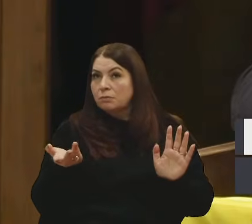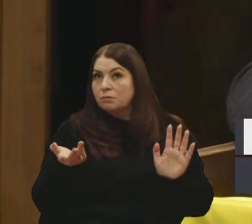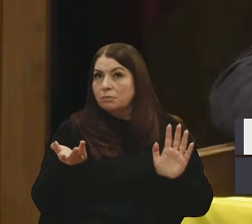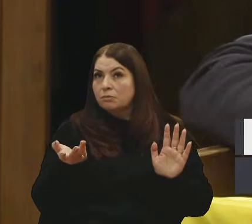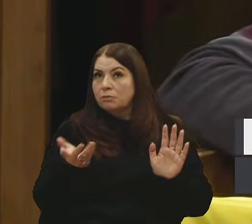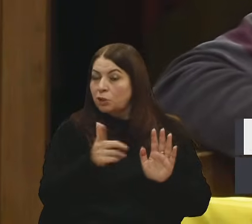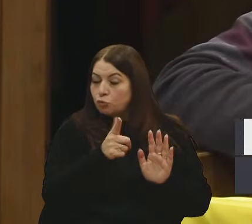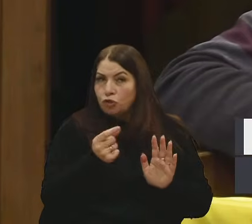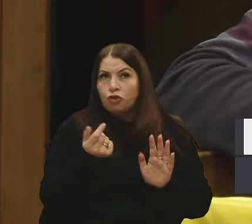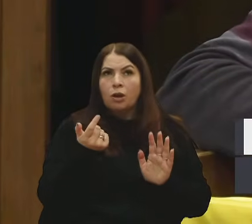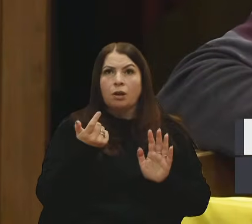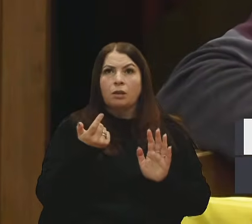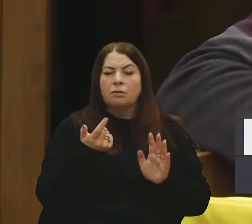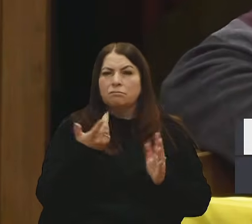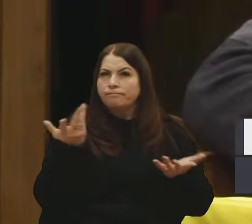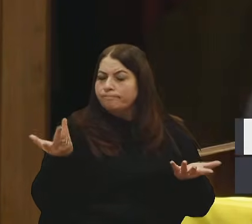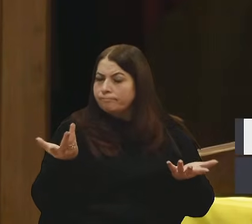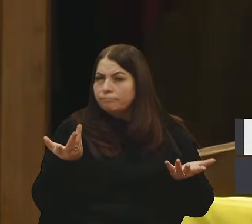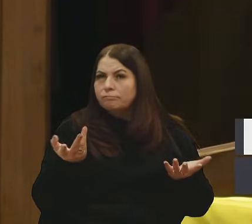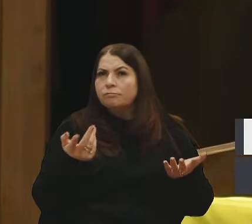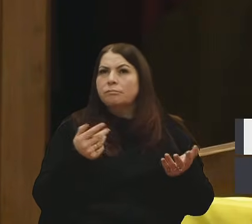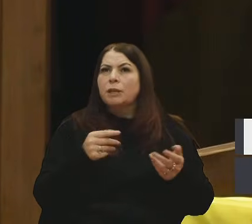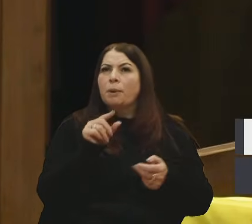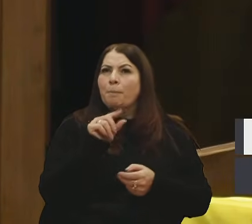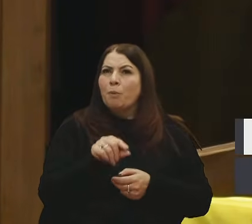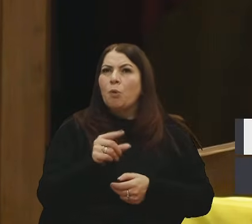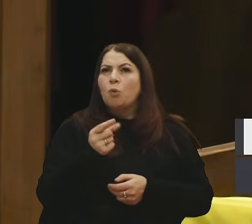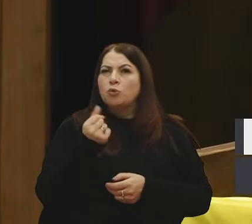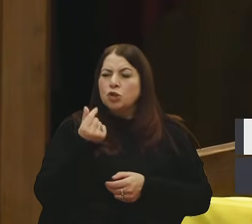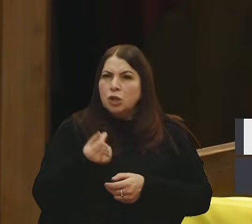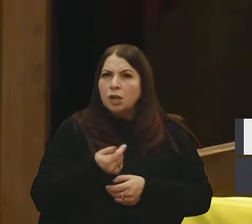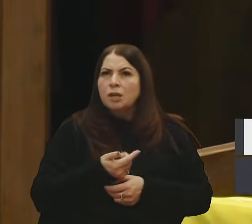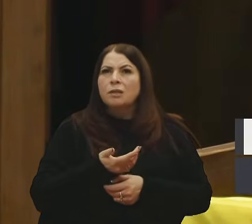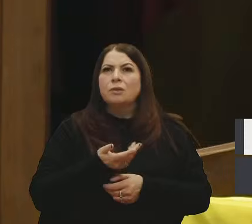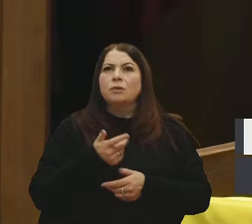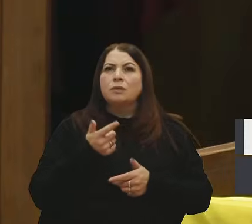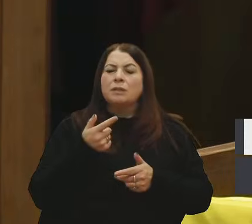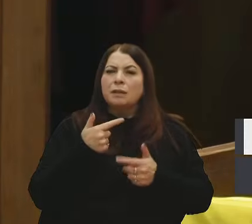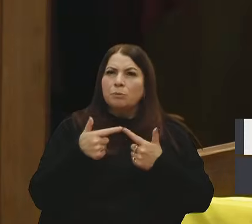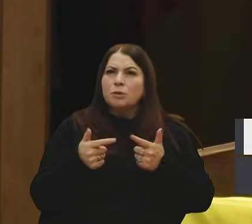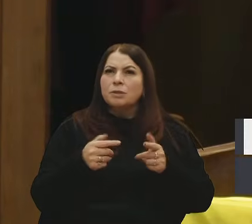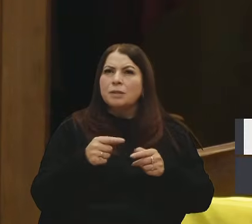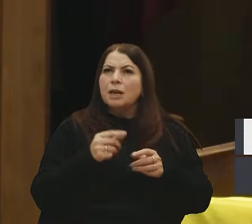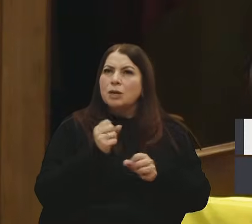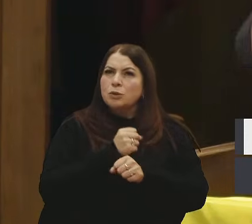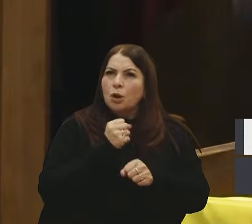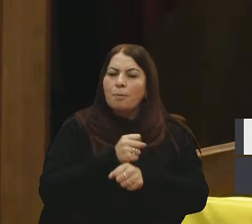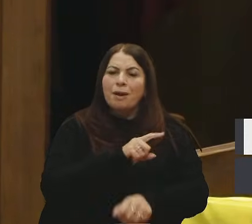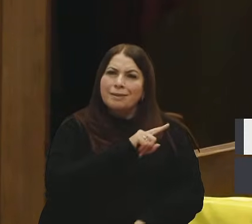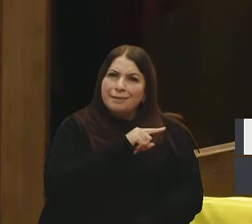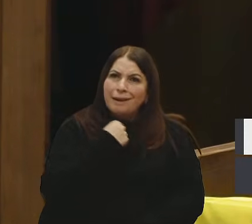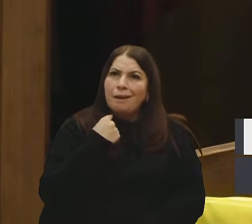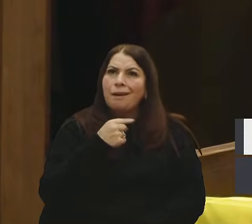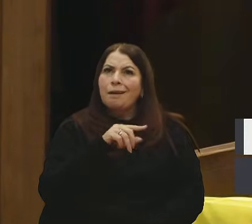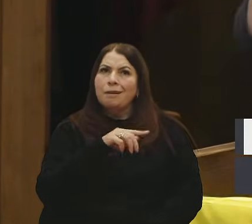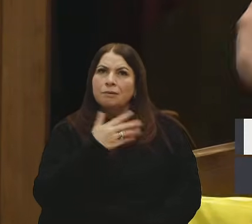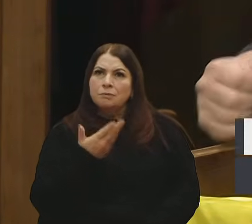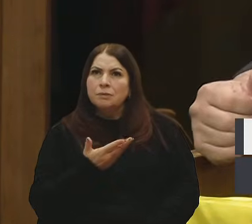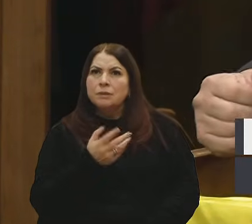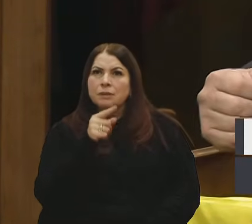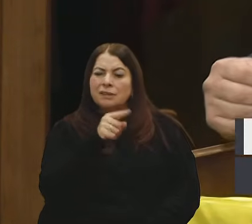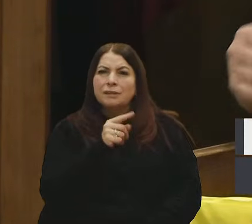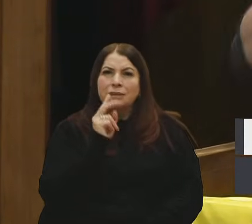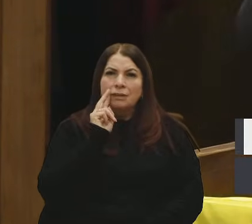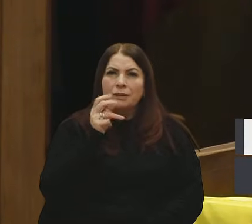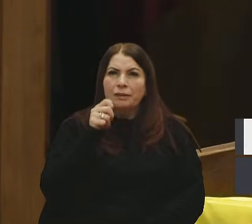não tinha dinheiro, professor Edson, e era pouco dinheiro, e aí lançava um programa, as obras atrasavam, né? Eu estou vendo aqui a